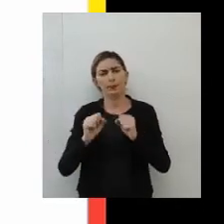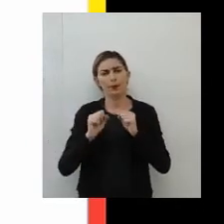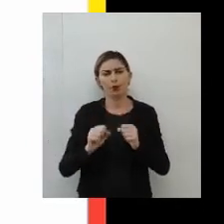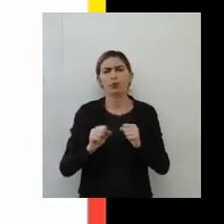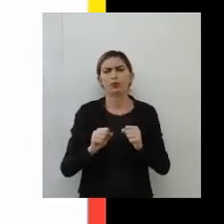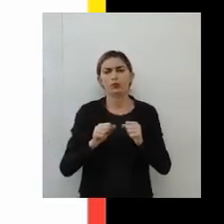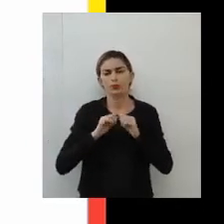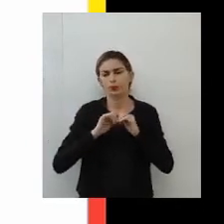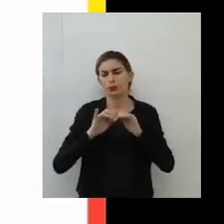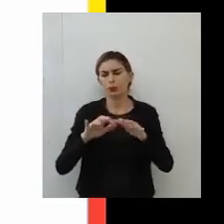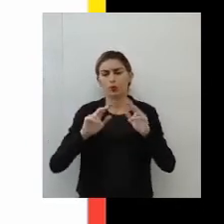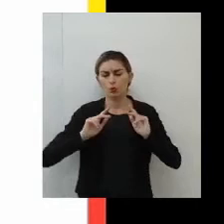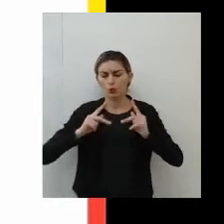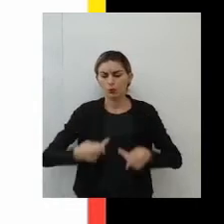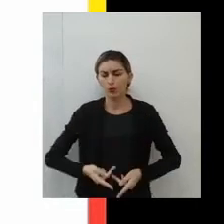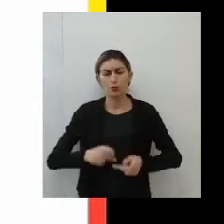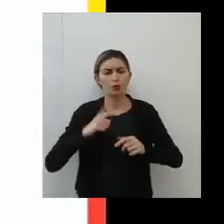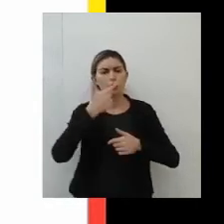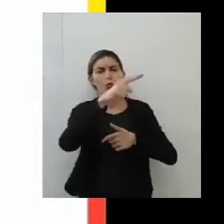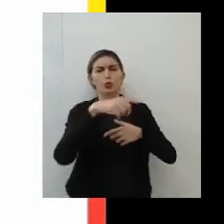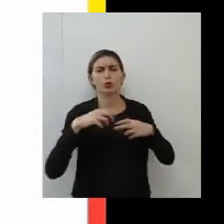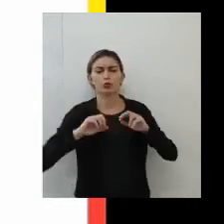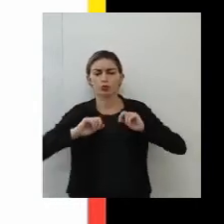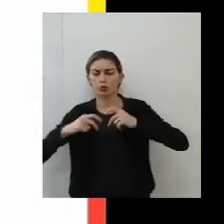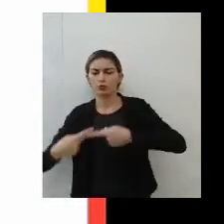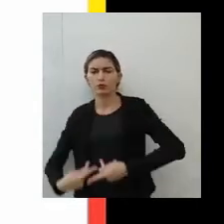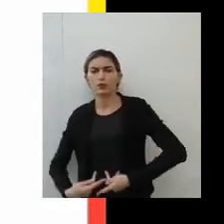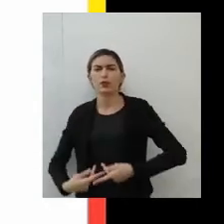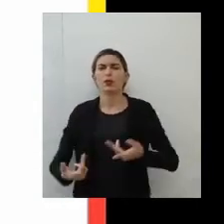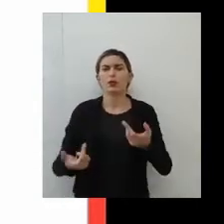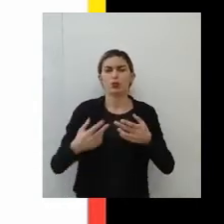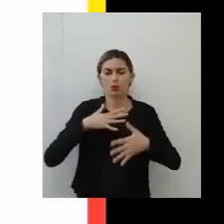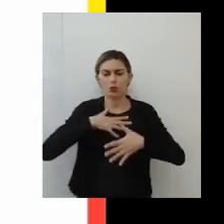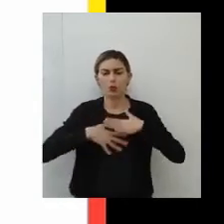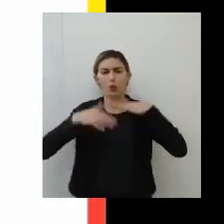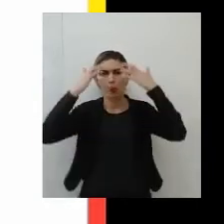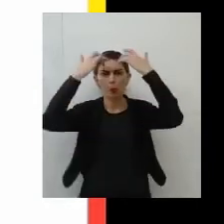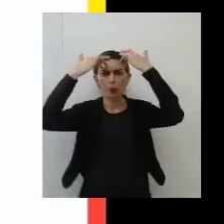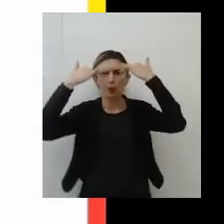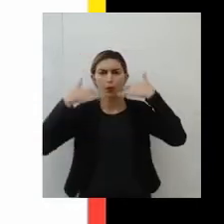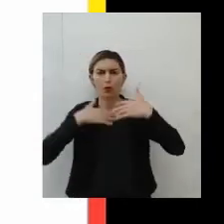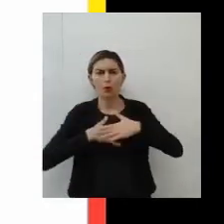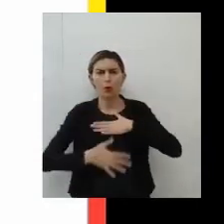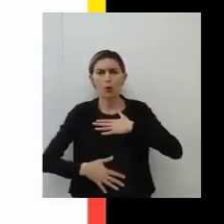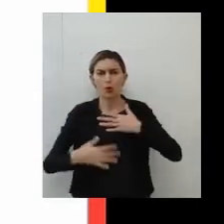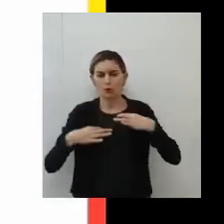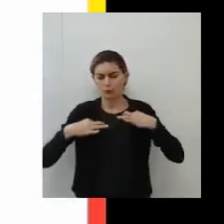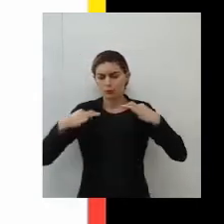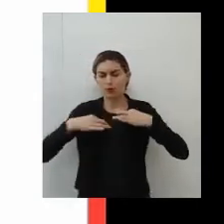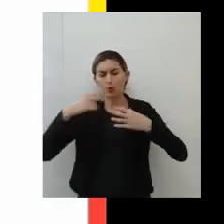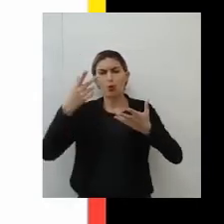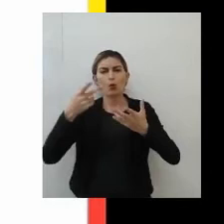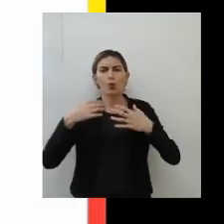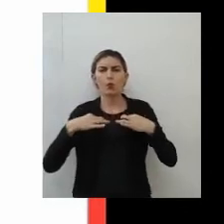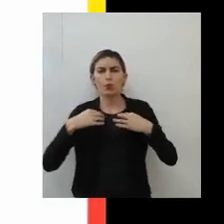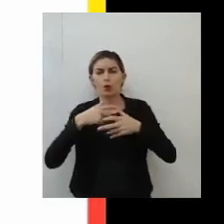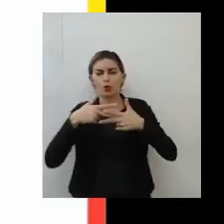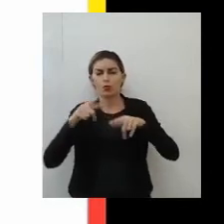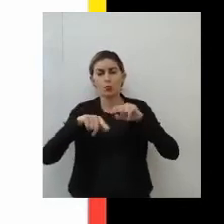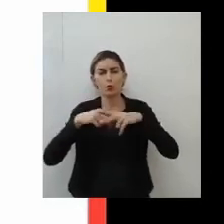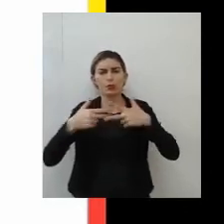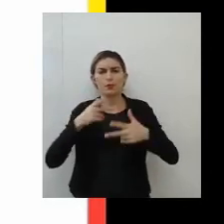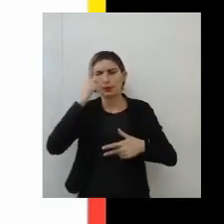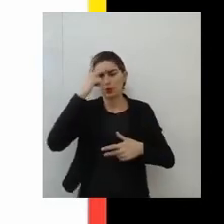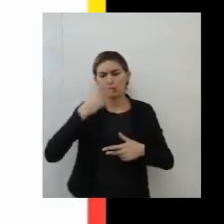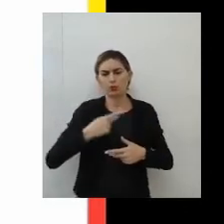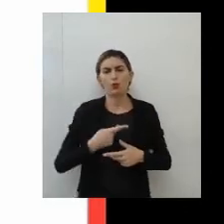transmitida de humano para humano pelas secreções dos corpos, objetos pessoais, roupas ou mesmo